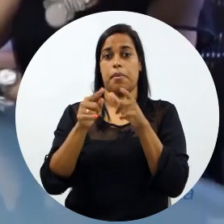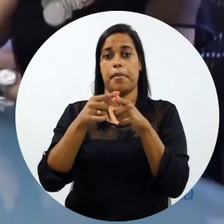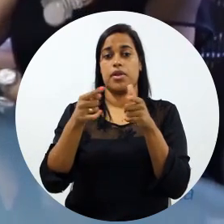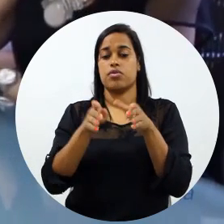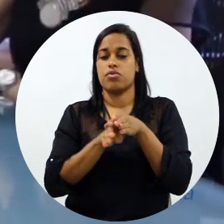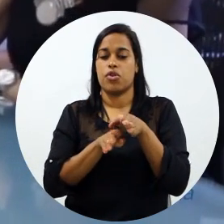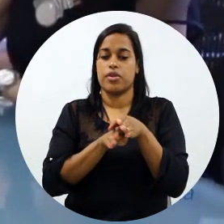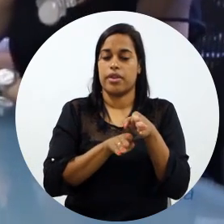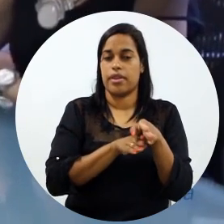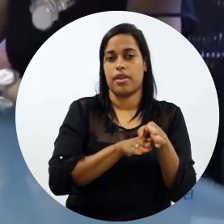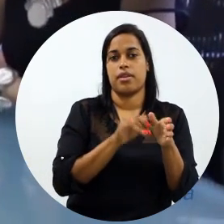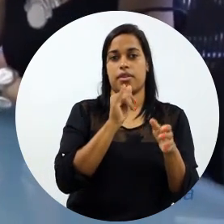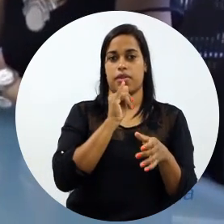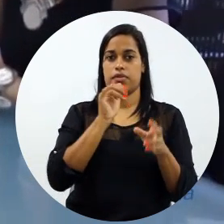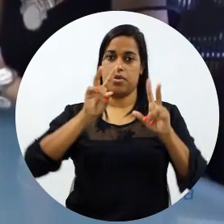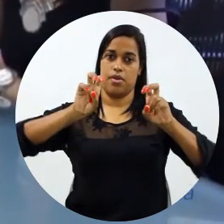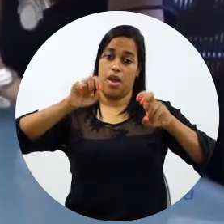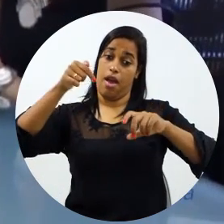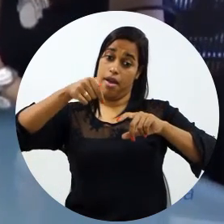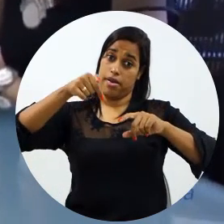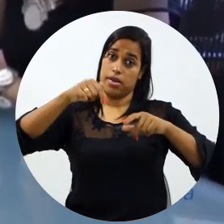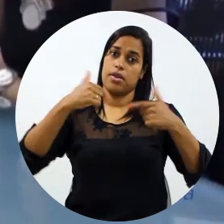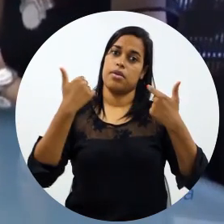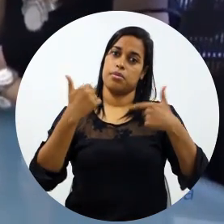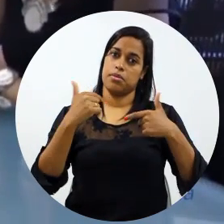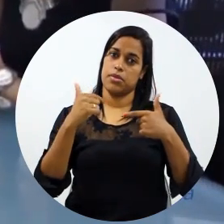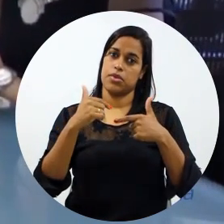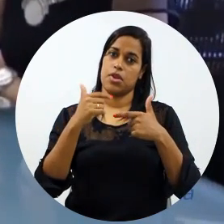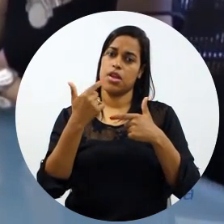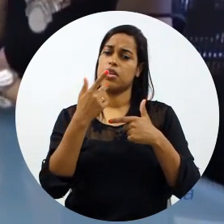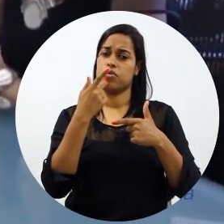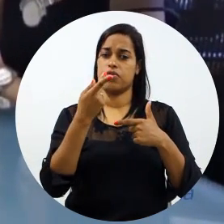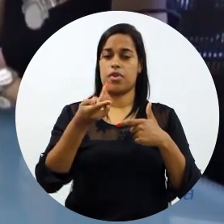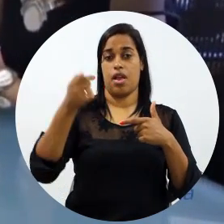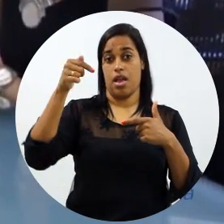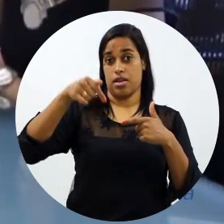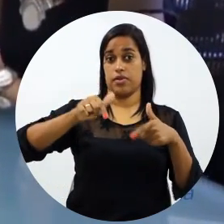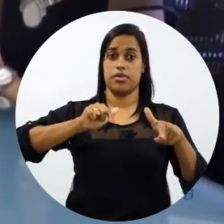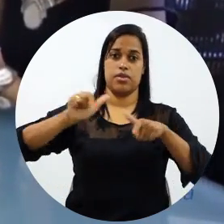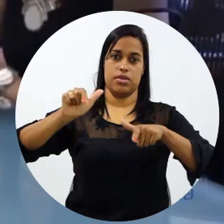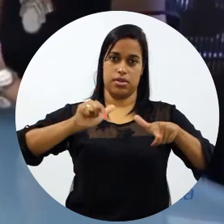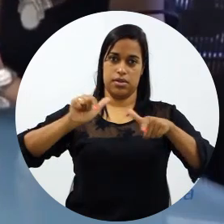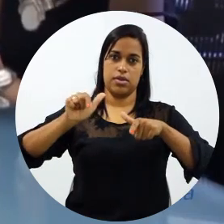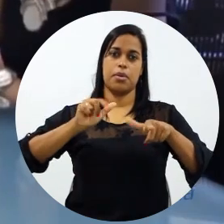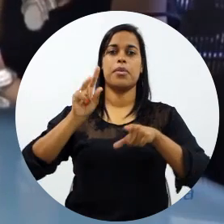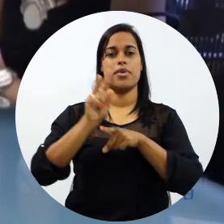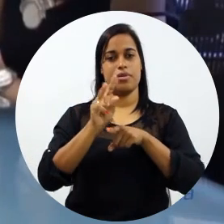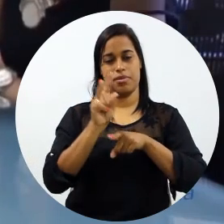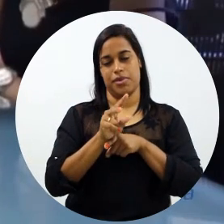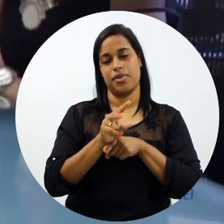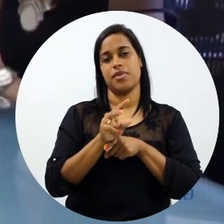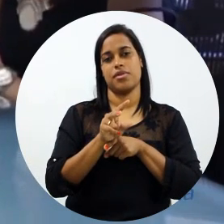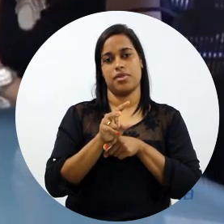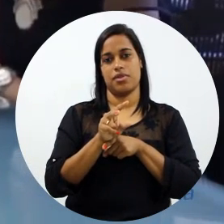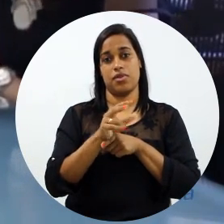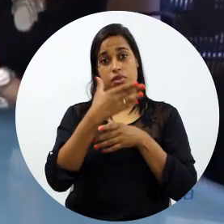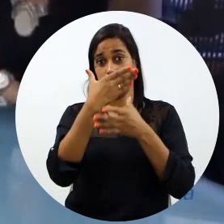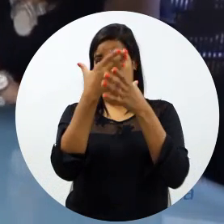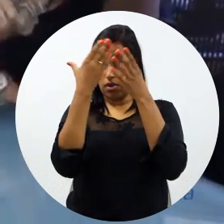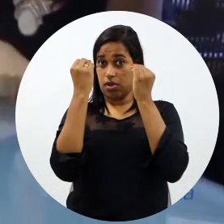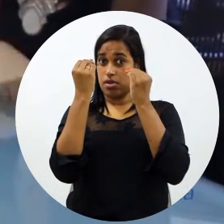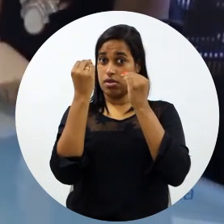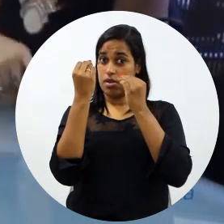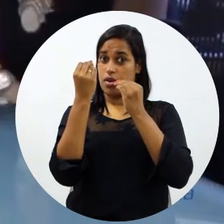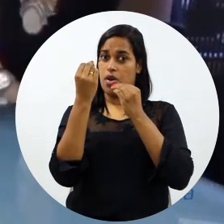orientativo. Tipo, aqui você vai ter que trabalhar. Em outros termos, o que foi dito foi: aqui você vai ter que trabalhar de óculos. Esqueceu? A